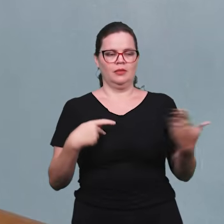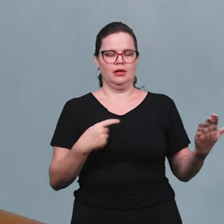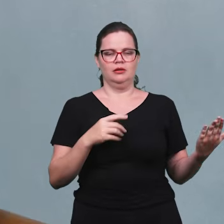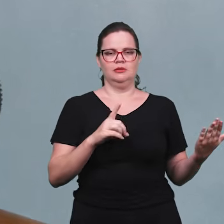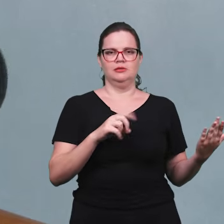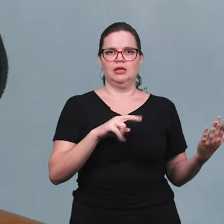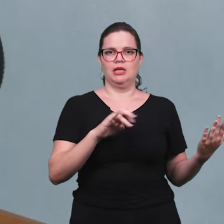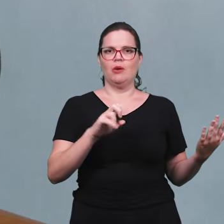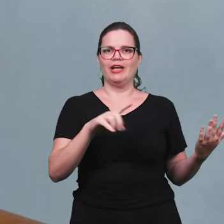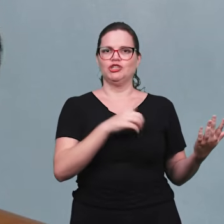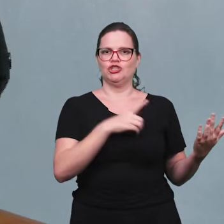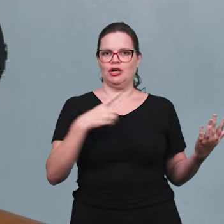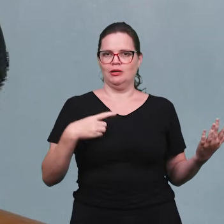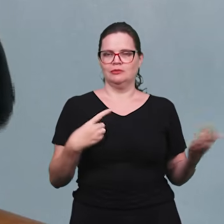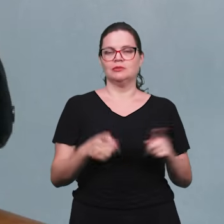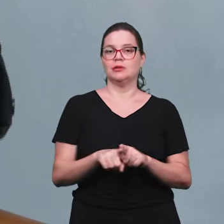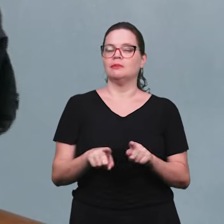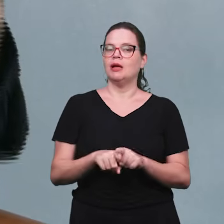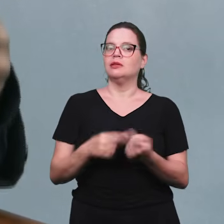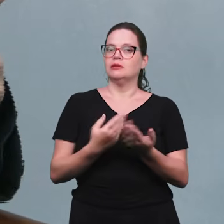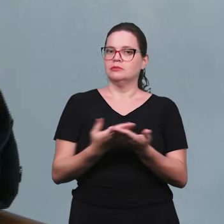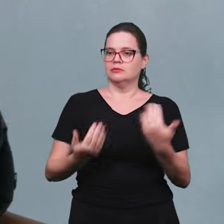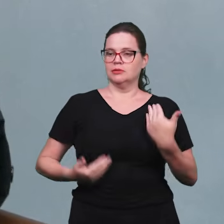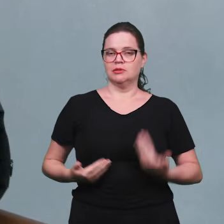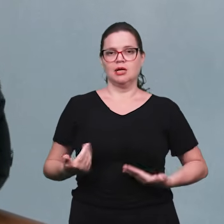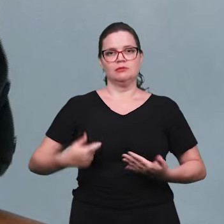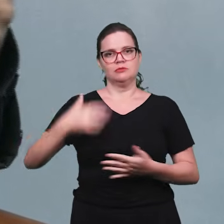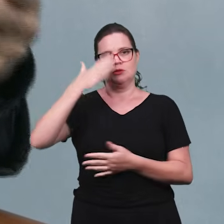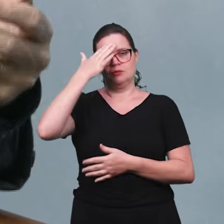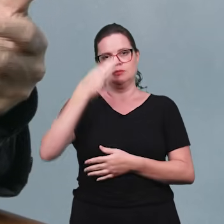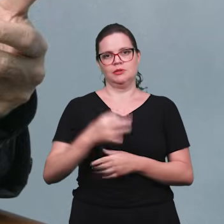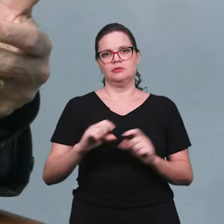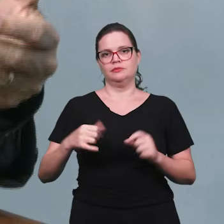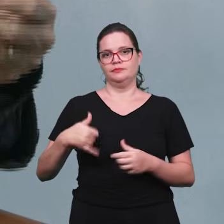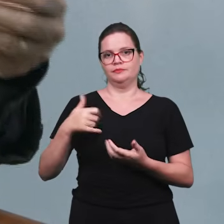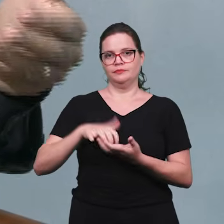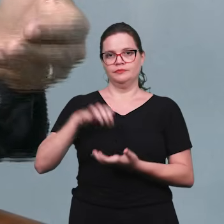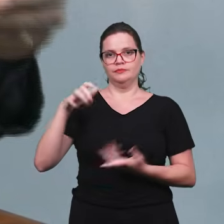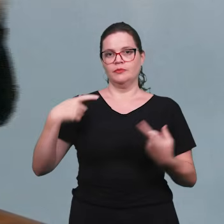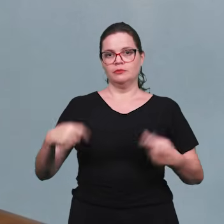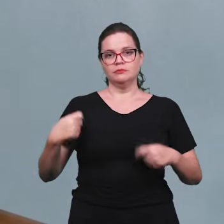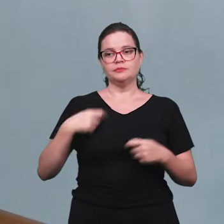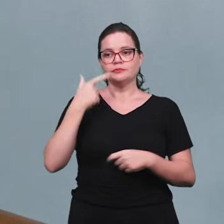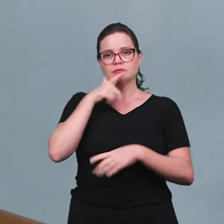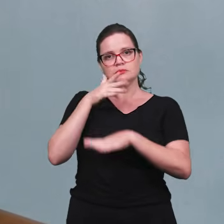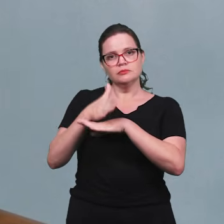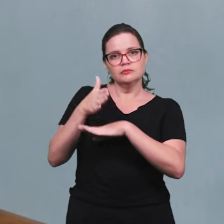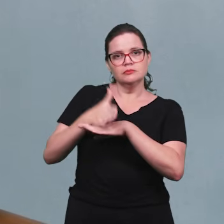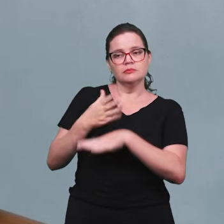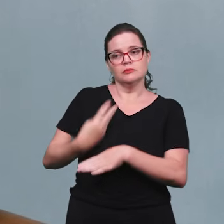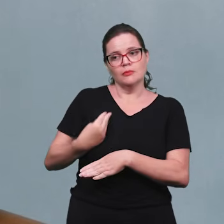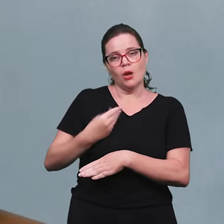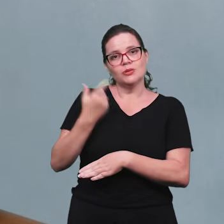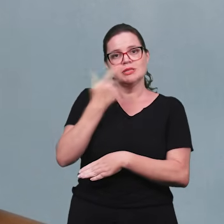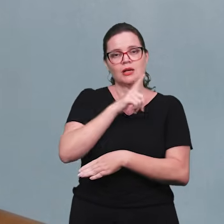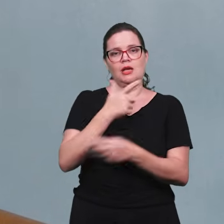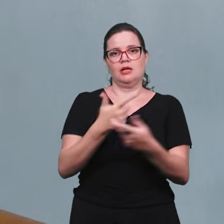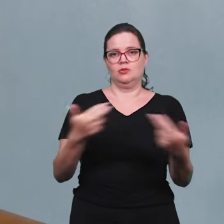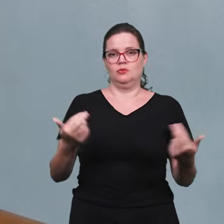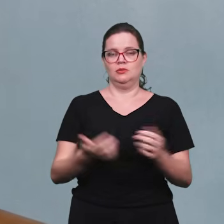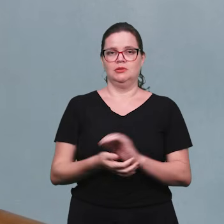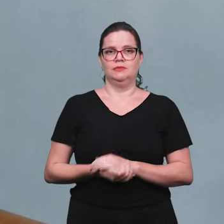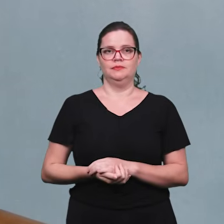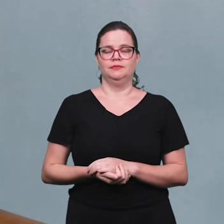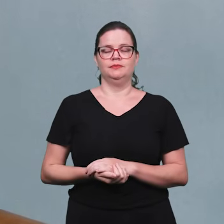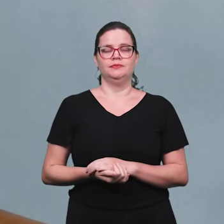diácono também, os servos, os irmãos entendam para que os nossos idosos precisam ter acesso. E